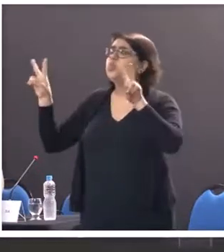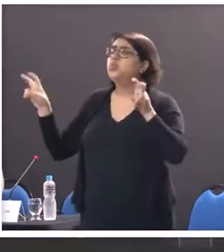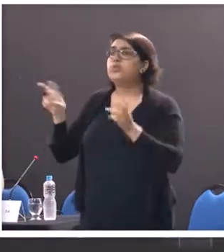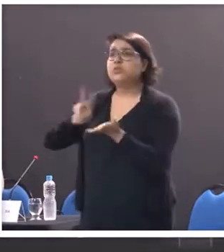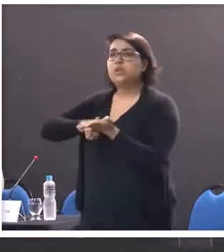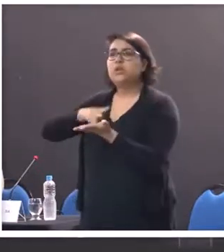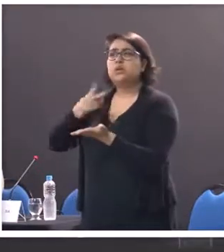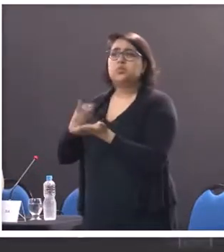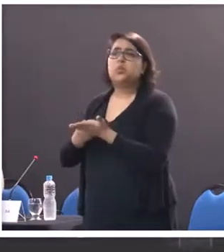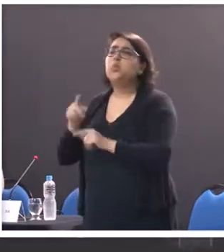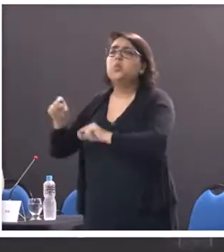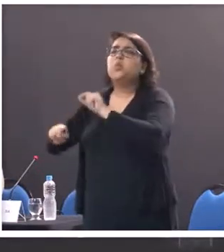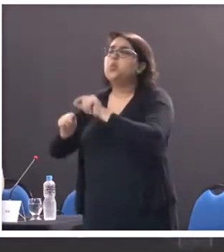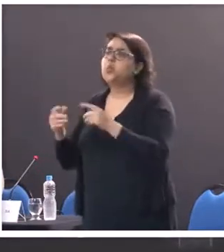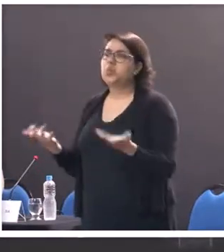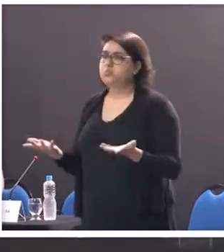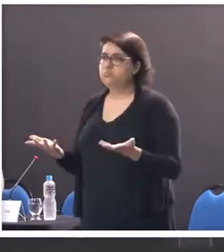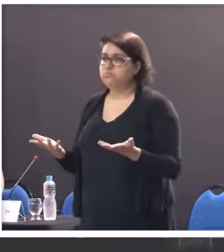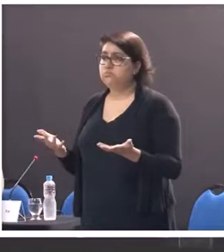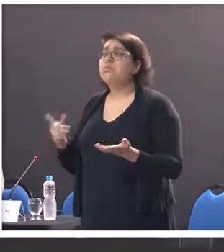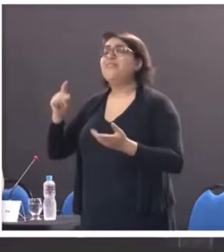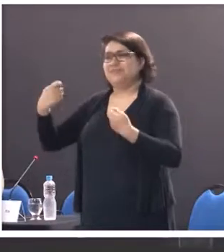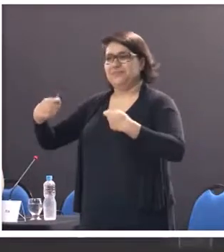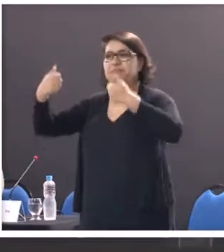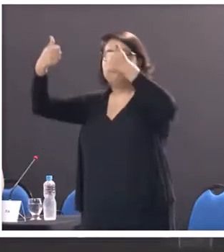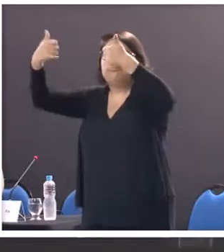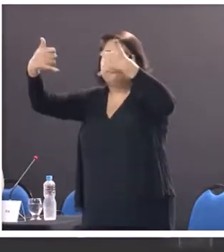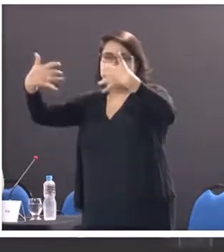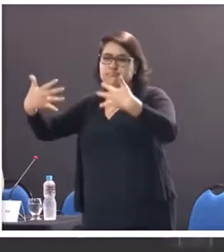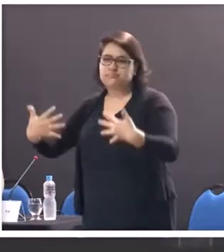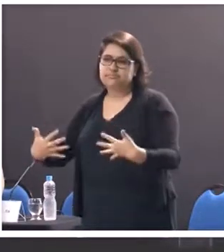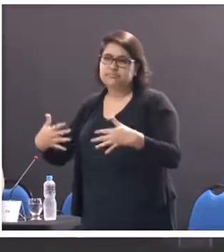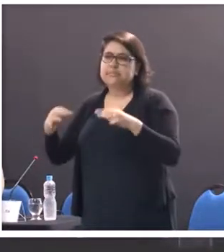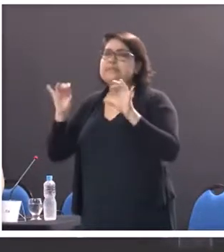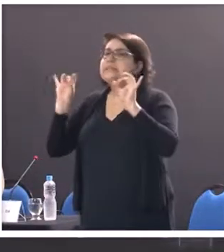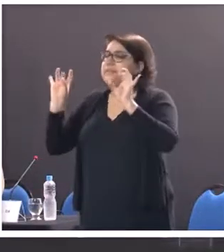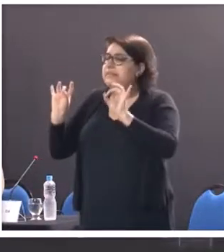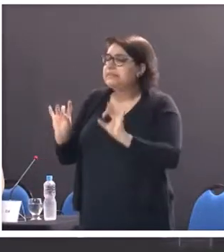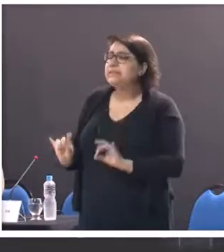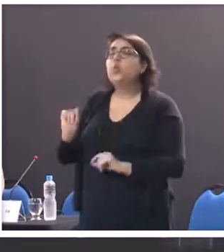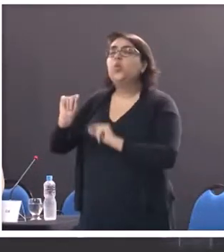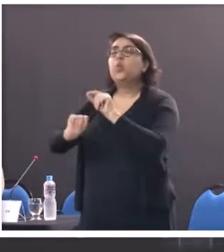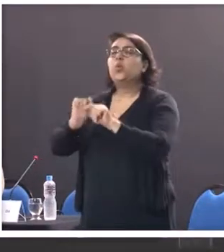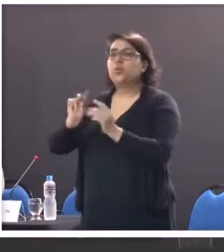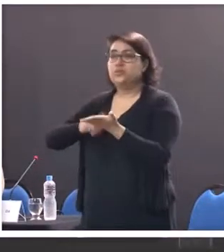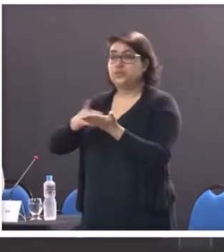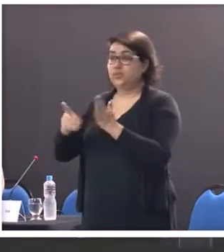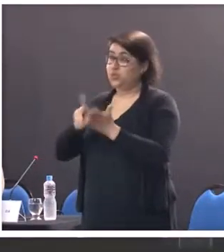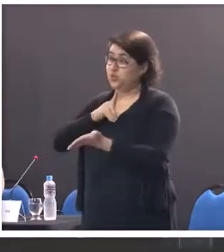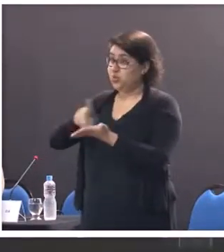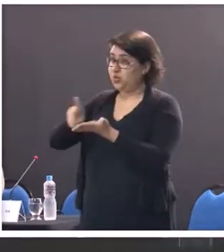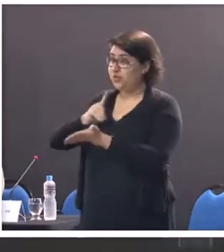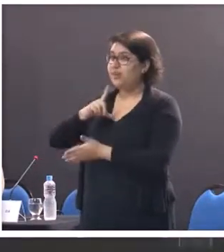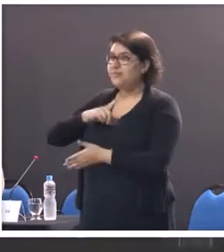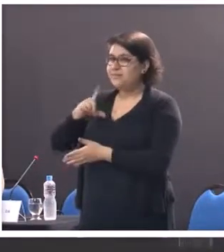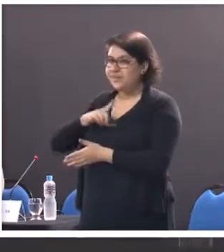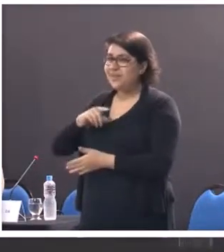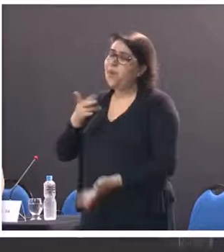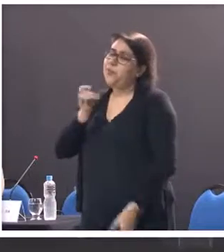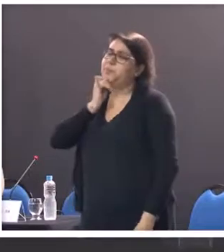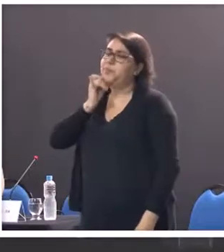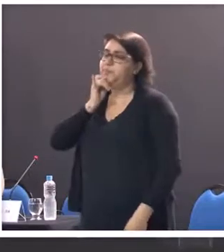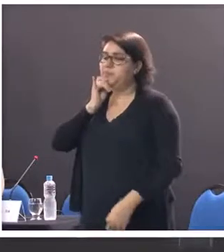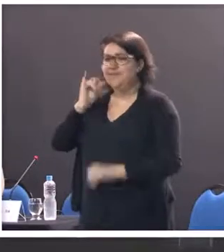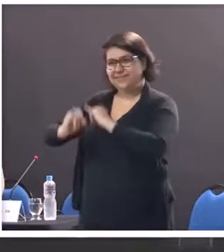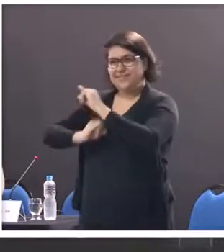tradução. O que seria isso? Vamos à definição, de tradução, que o dicionário nos traz, ou o Wikipedia na